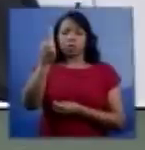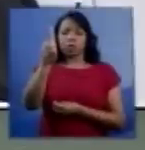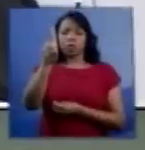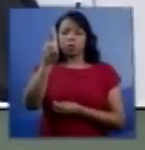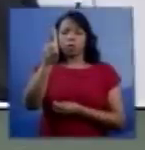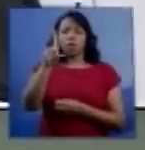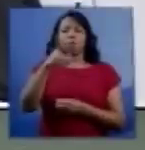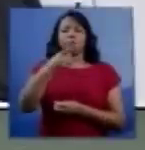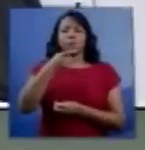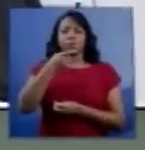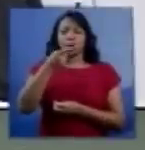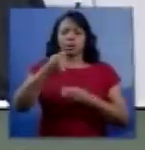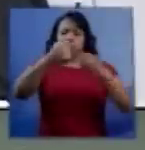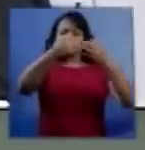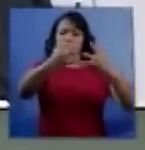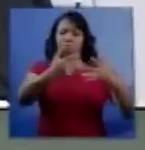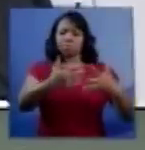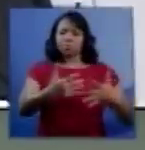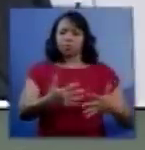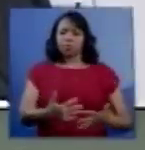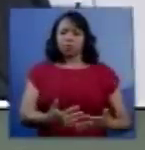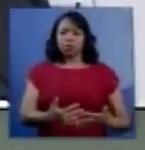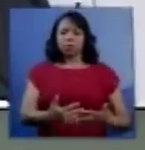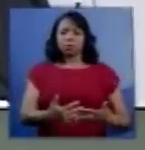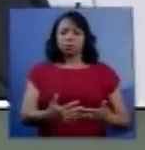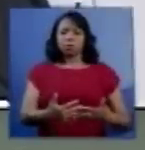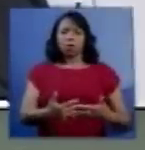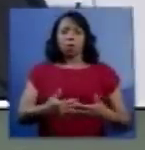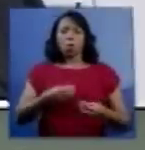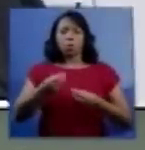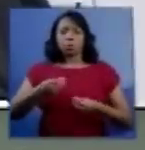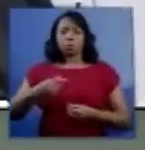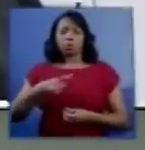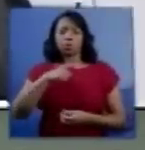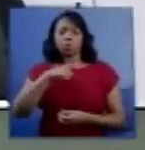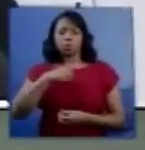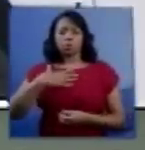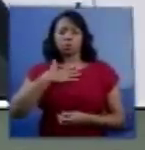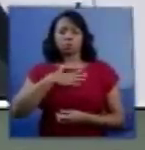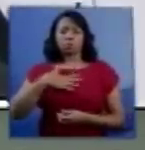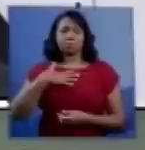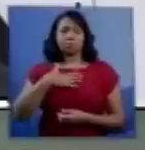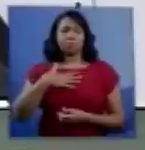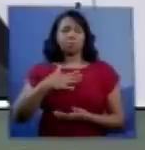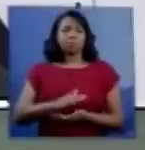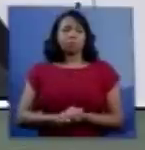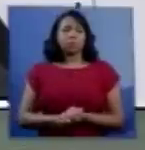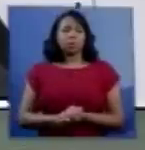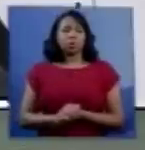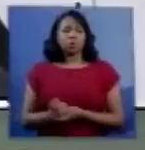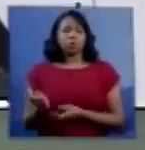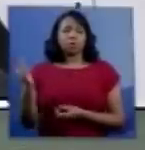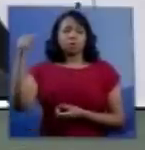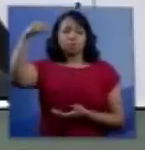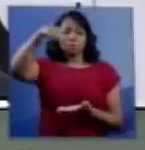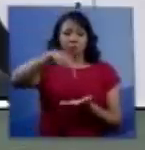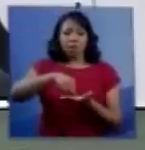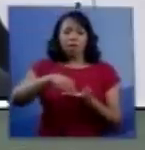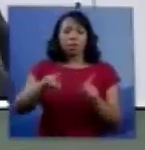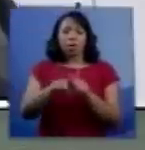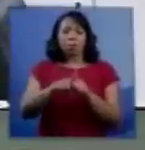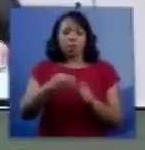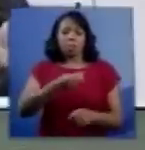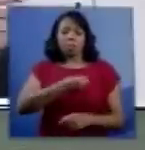as Exposições que teremos a satisfação de ouvir de